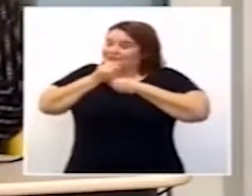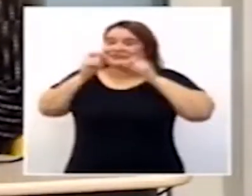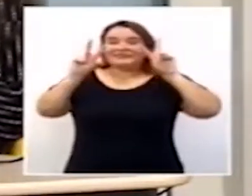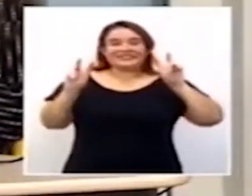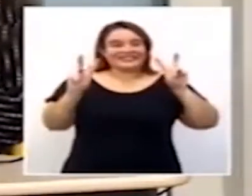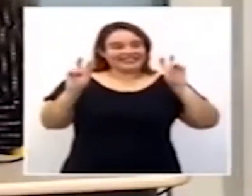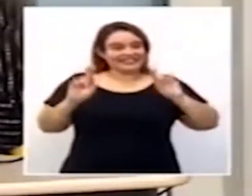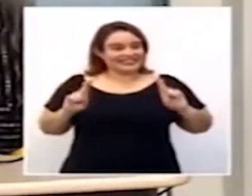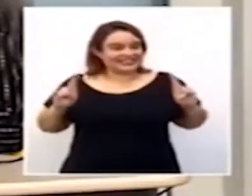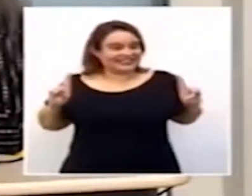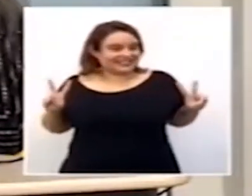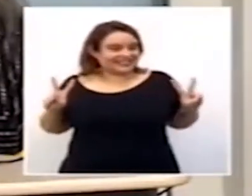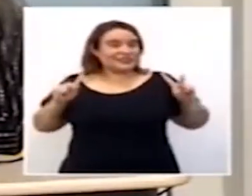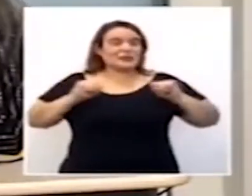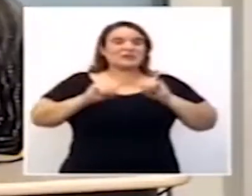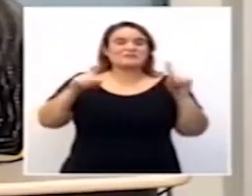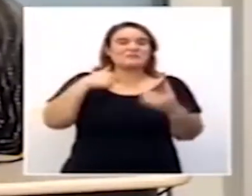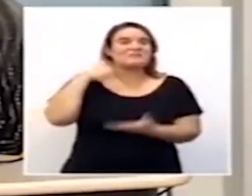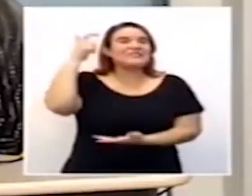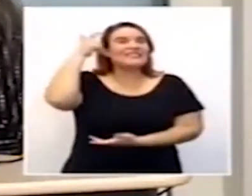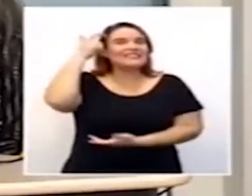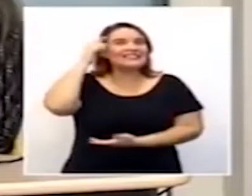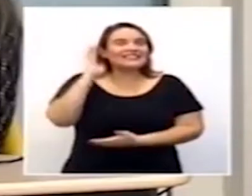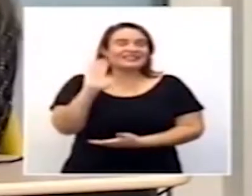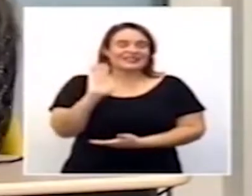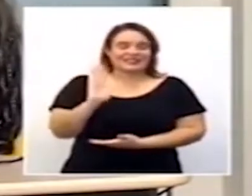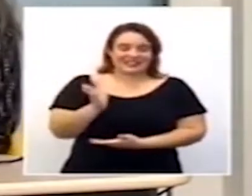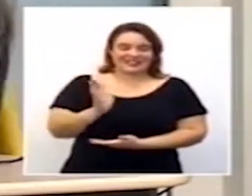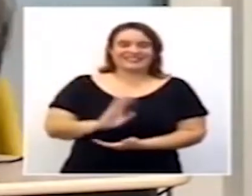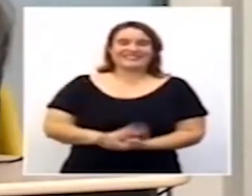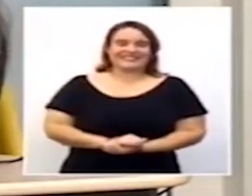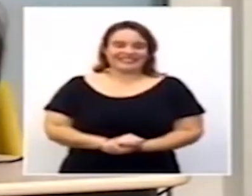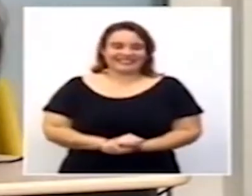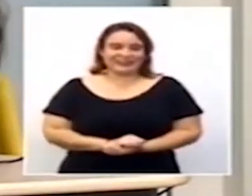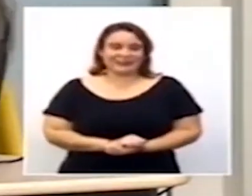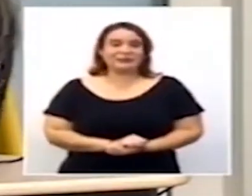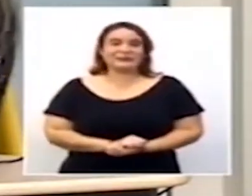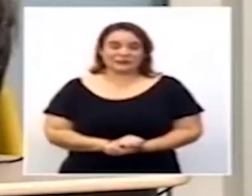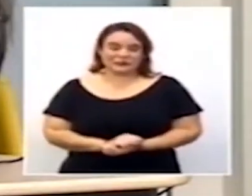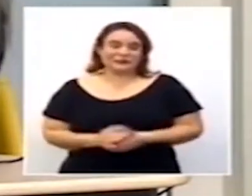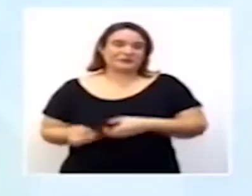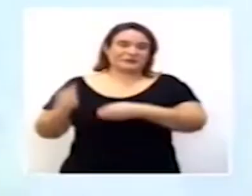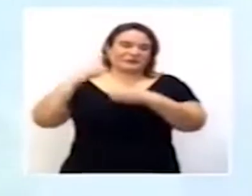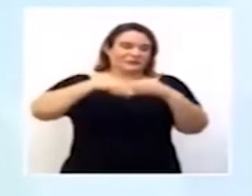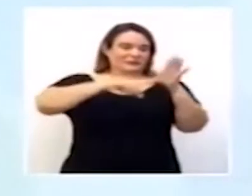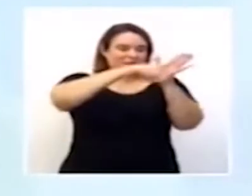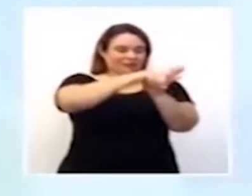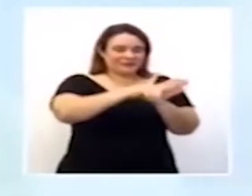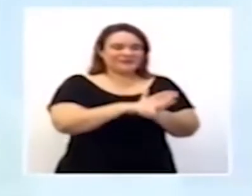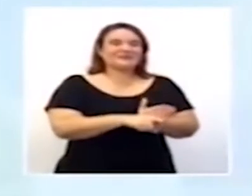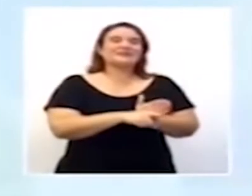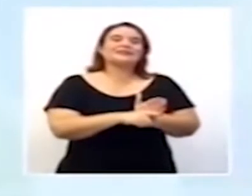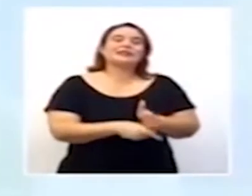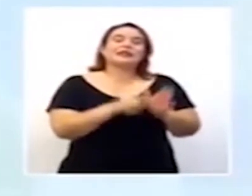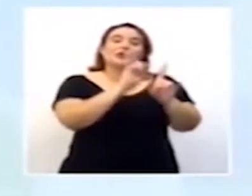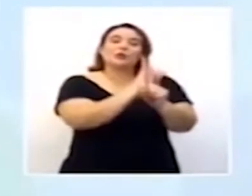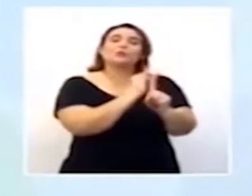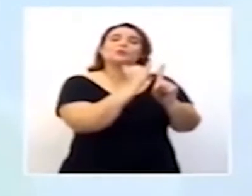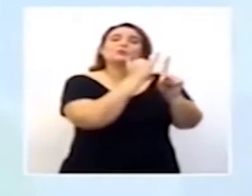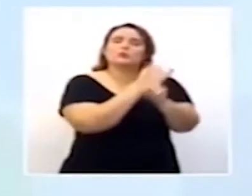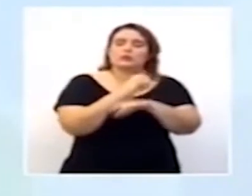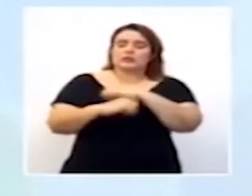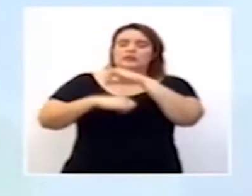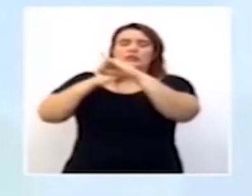as aulas não é este mas eu já tô pensando no tema para vocês tá bom Voltando às perguntas expressões como Bullying em